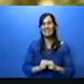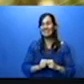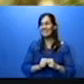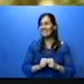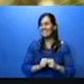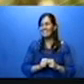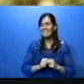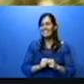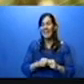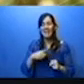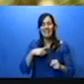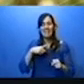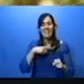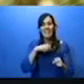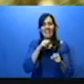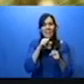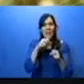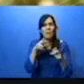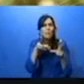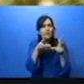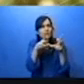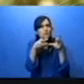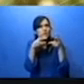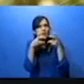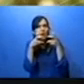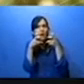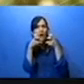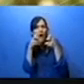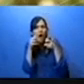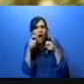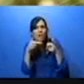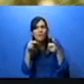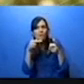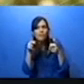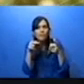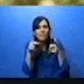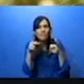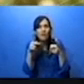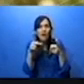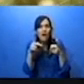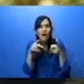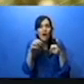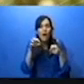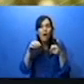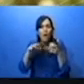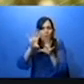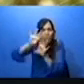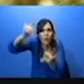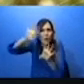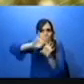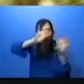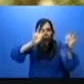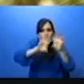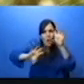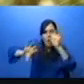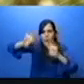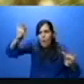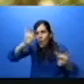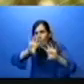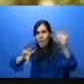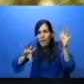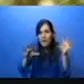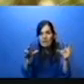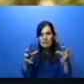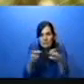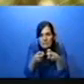leva vibrações que a aranha percebe e ela vai até lá, ela coloca mais teia para poder prender a sua